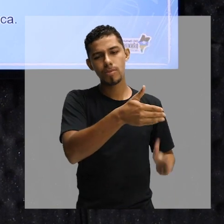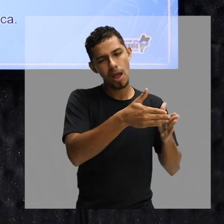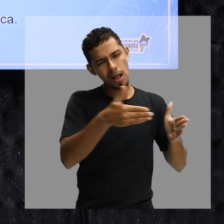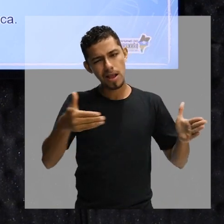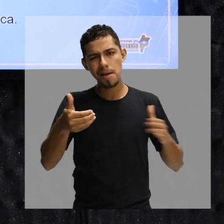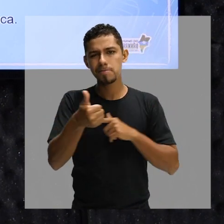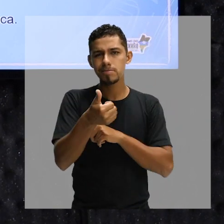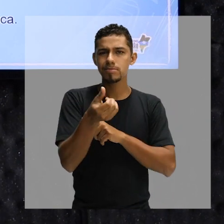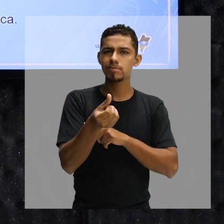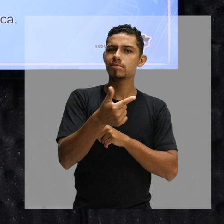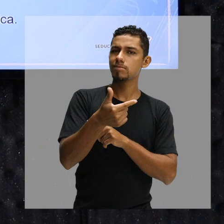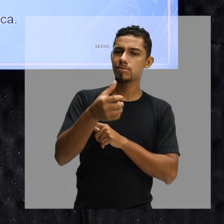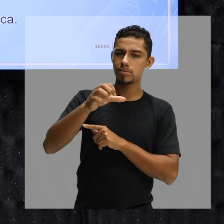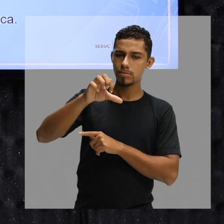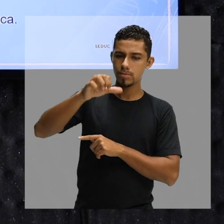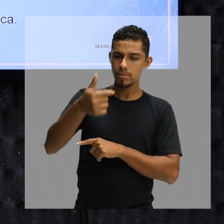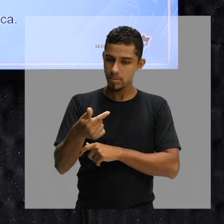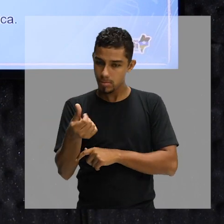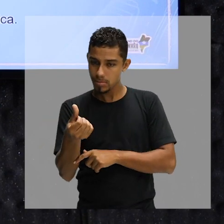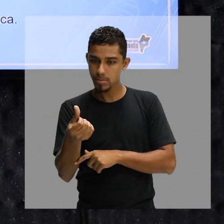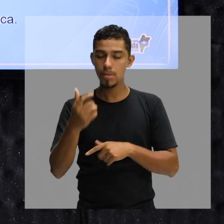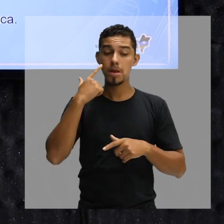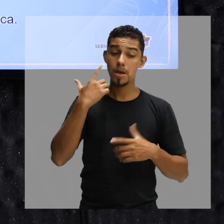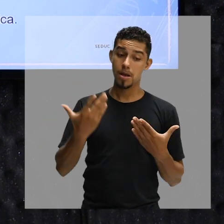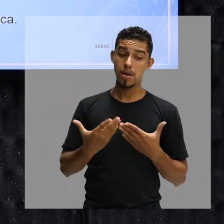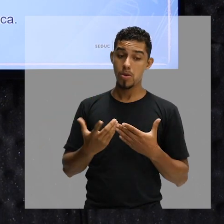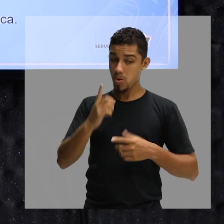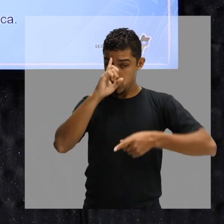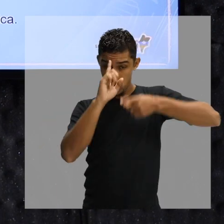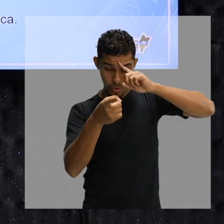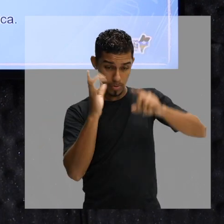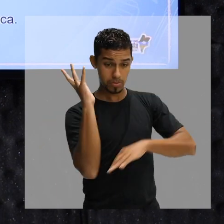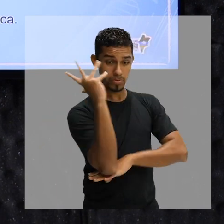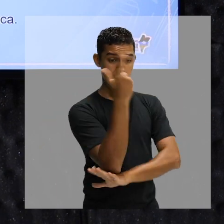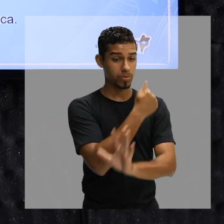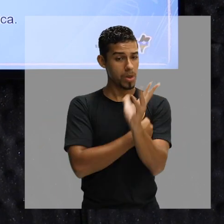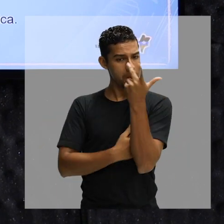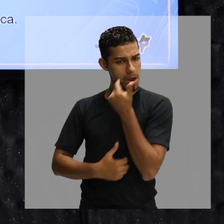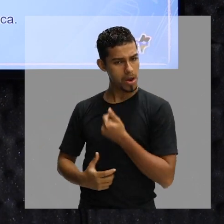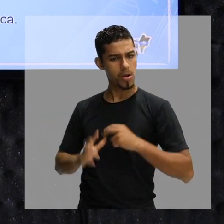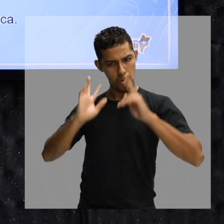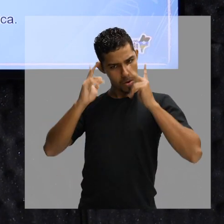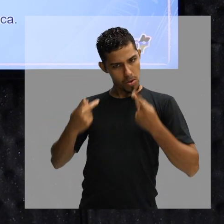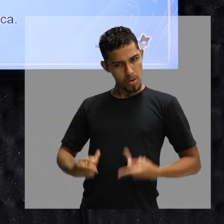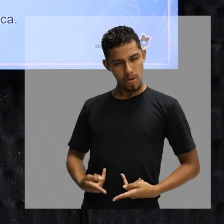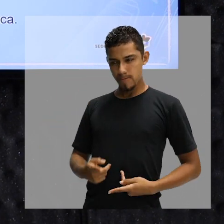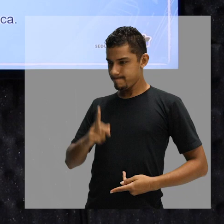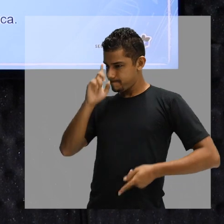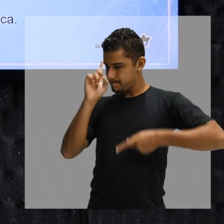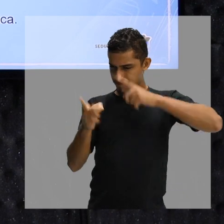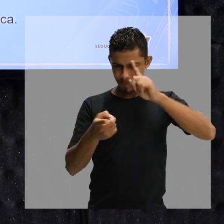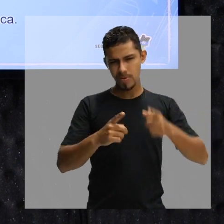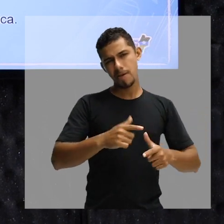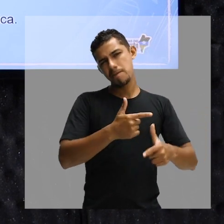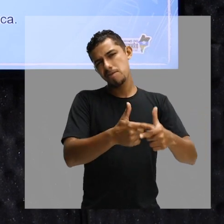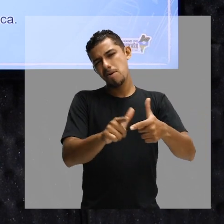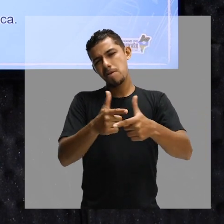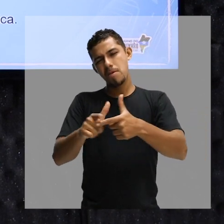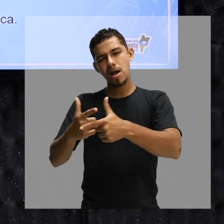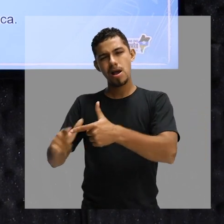natureza. Obviamente, nós sabemos que as intempéries da natureza sempre trouxeram ao ser humano uma série de